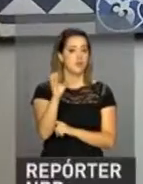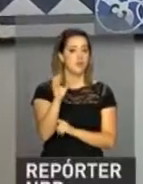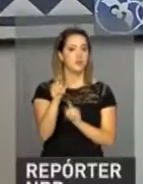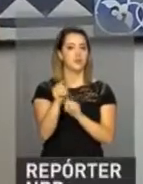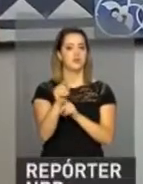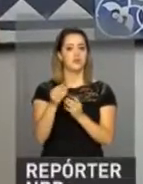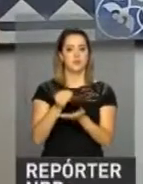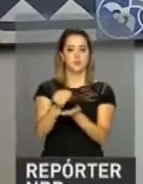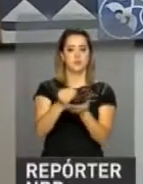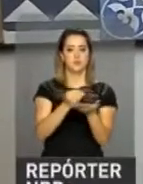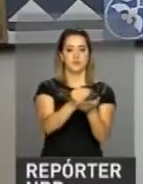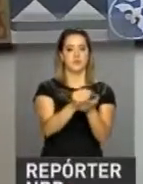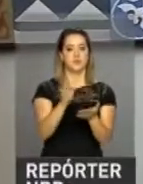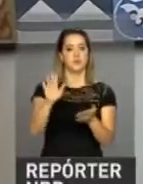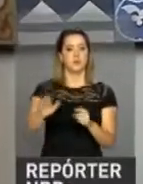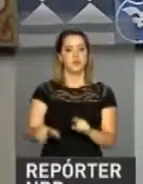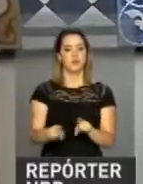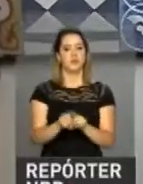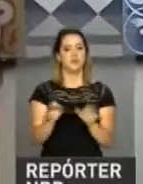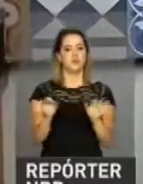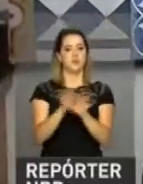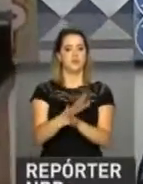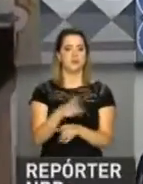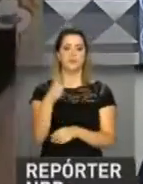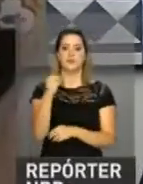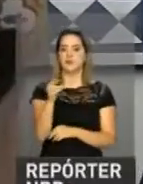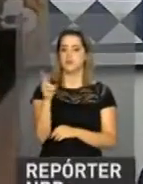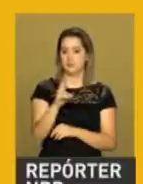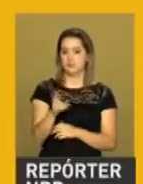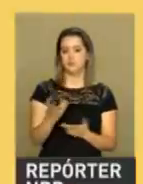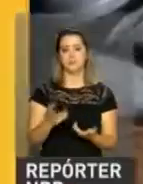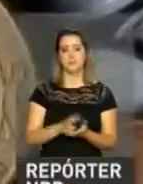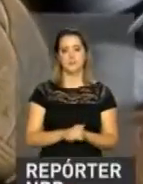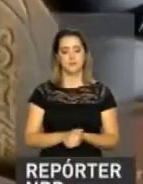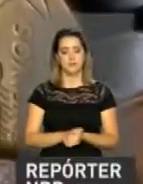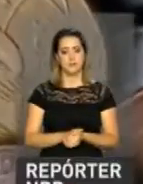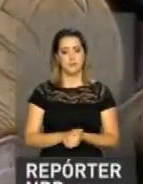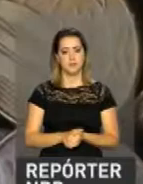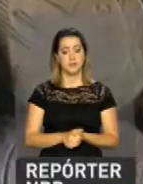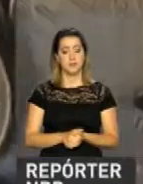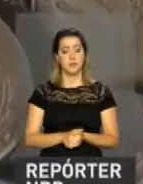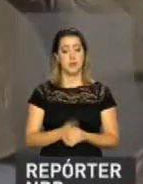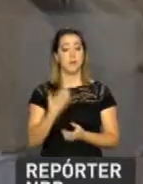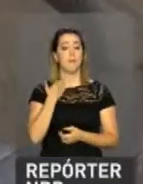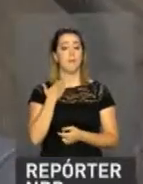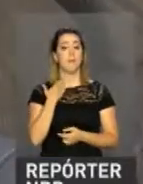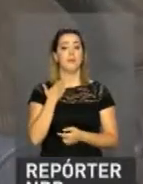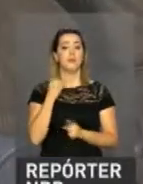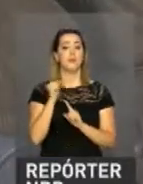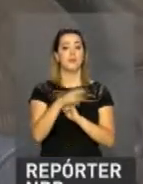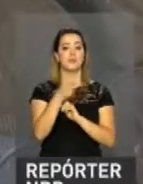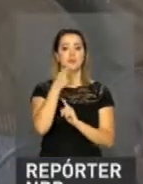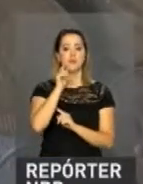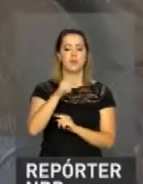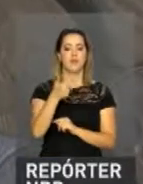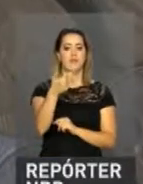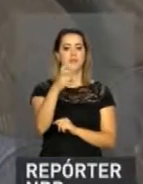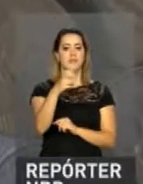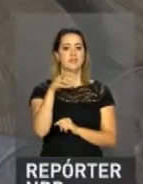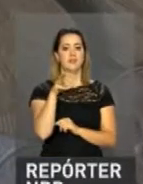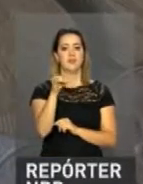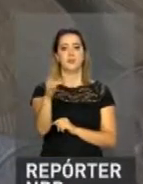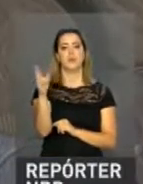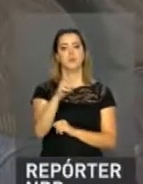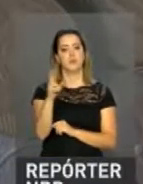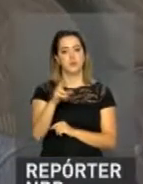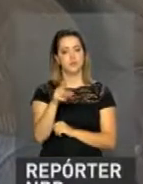de desconto, no final dá uns R$30, né? De acordo com o Banco Central, quase 25 bilhões de moedas estão em circulação